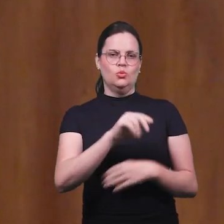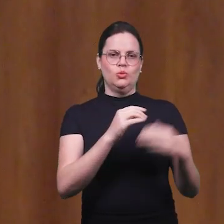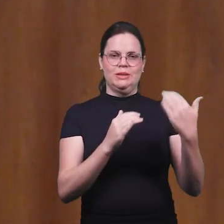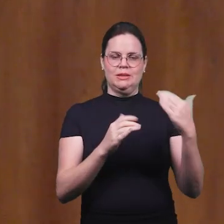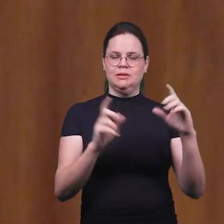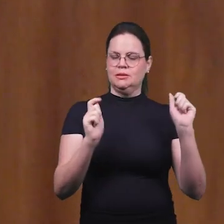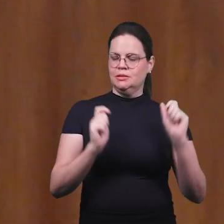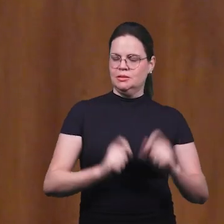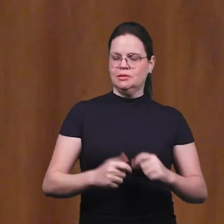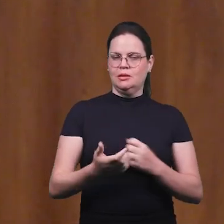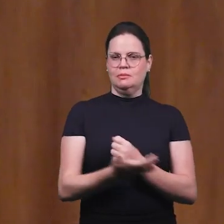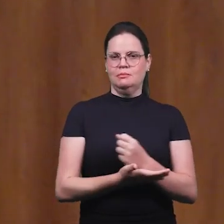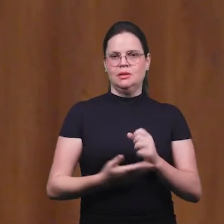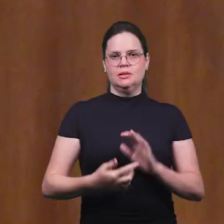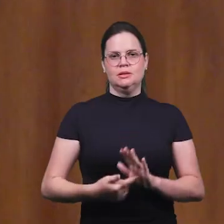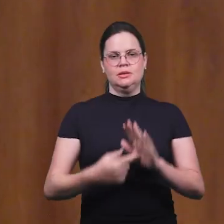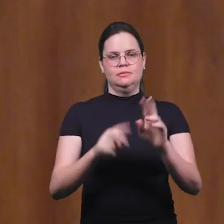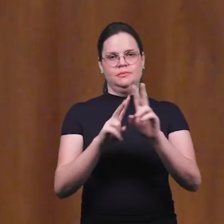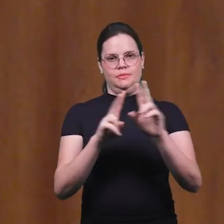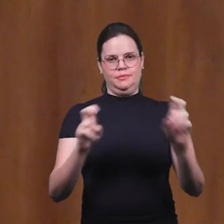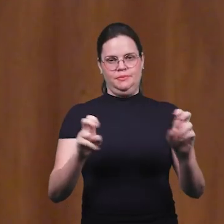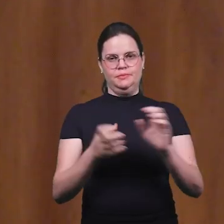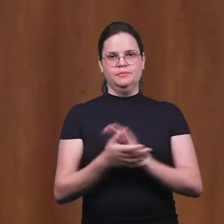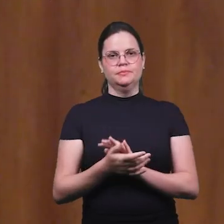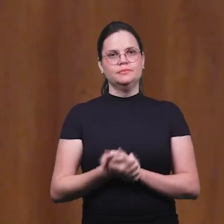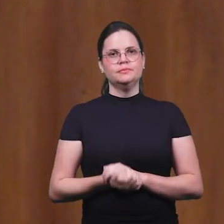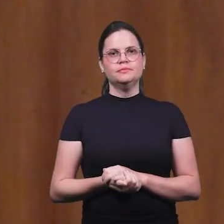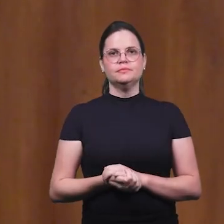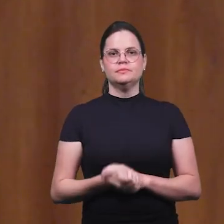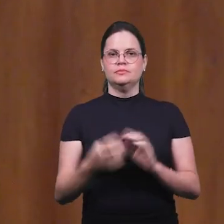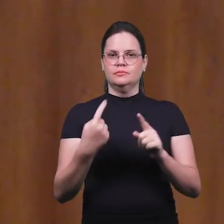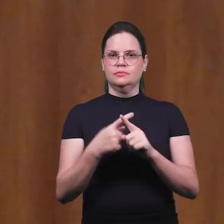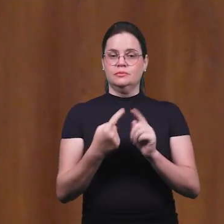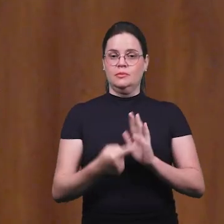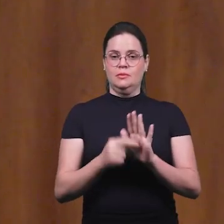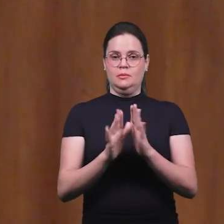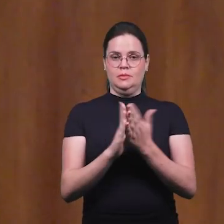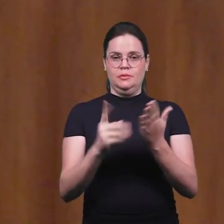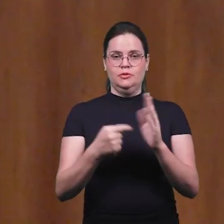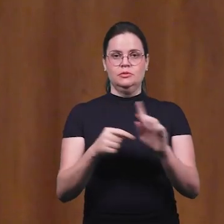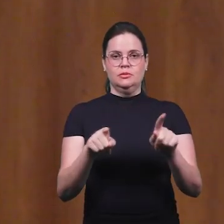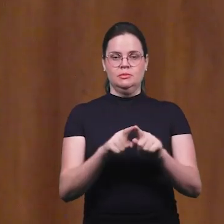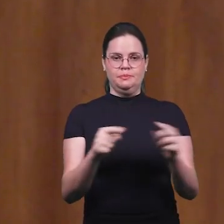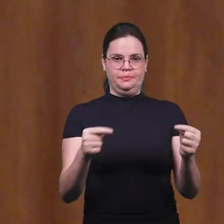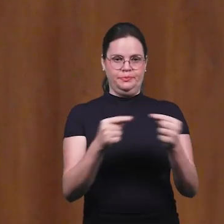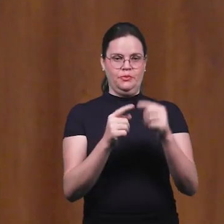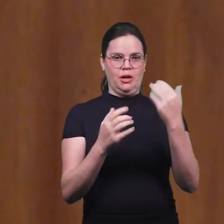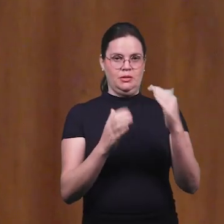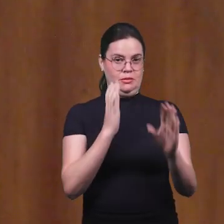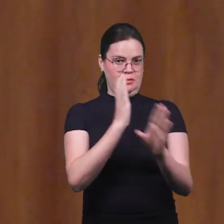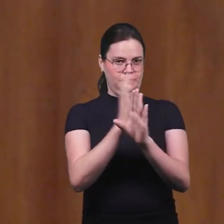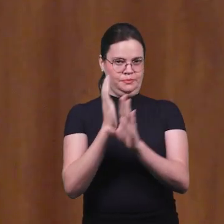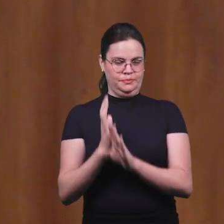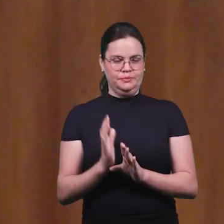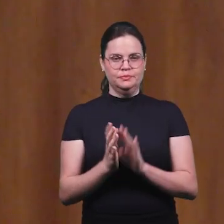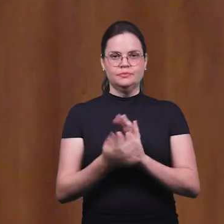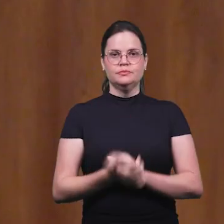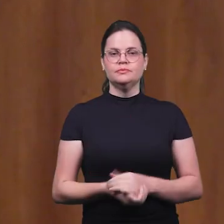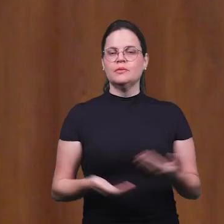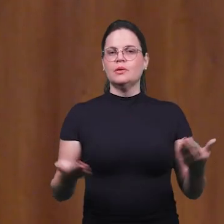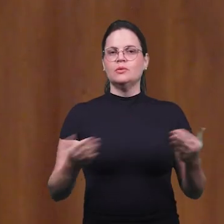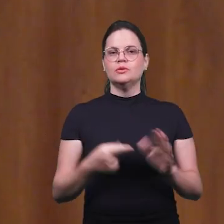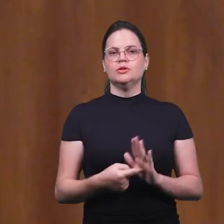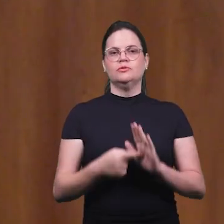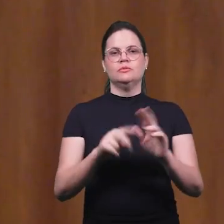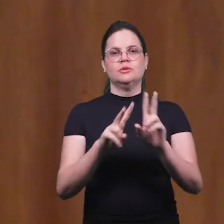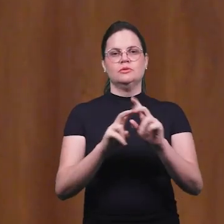tratarmos assuntos que se referem ao reino de Deus, assuntos da palavra do Senhor. E hoje nós vamos falar a respeito da